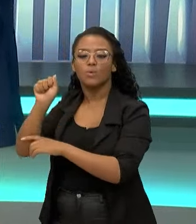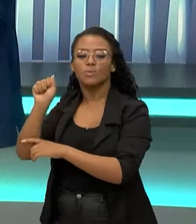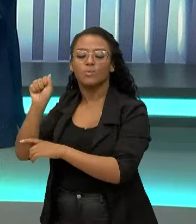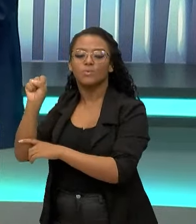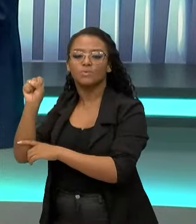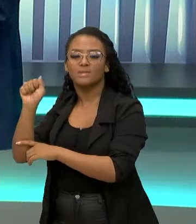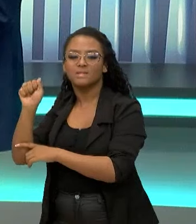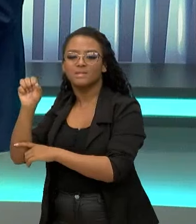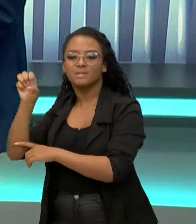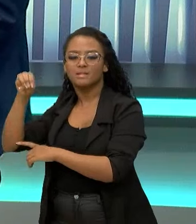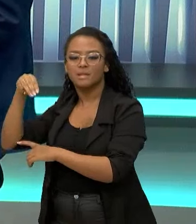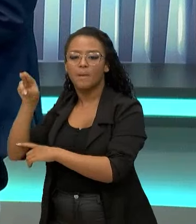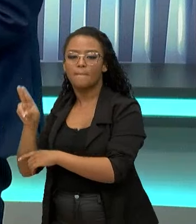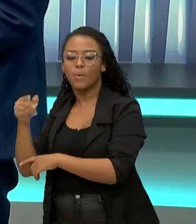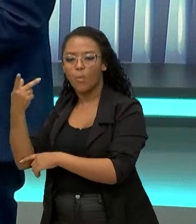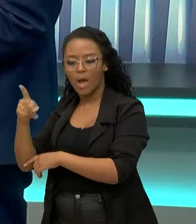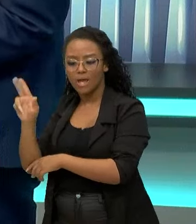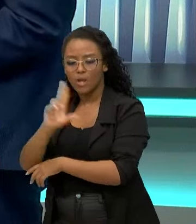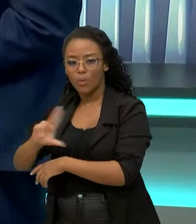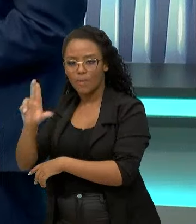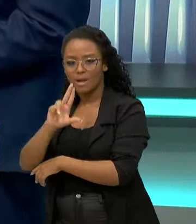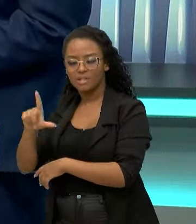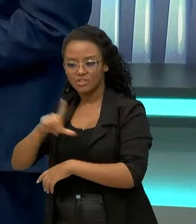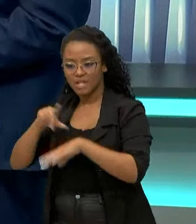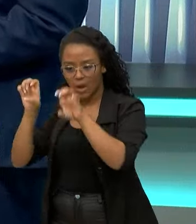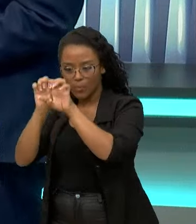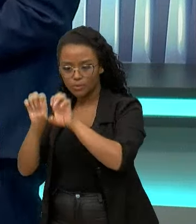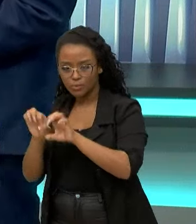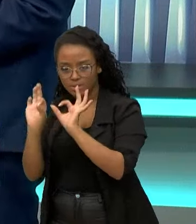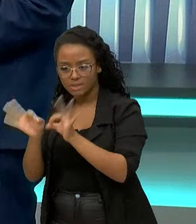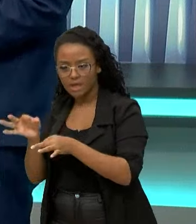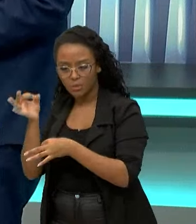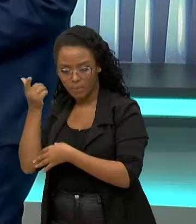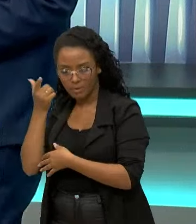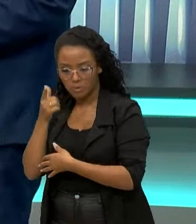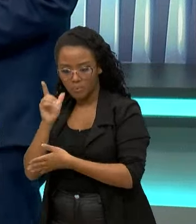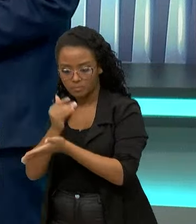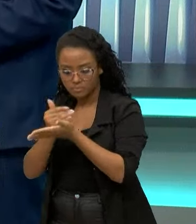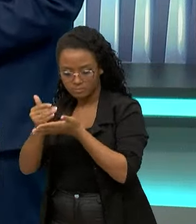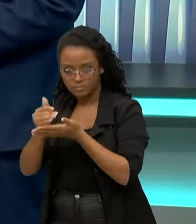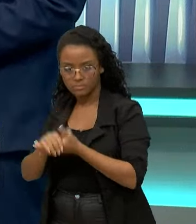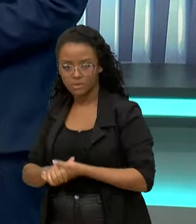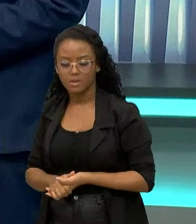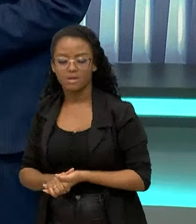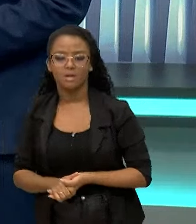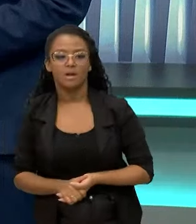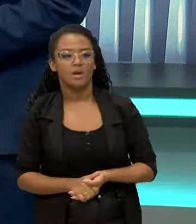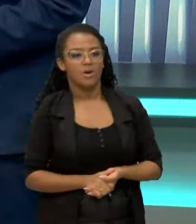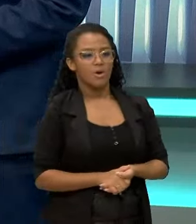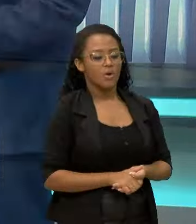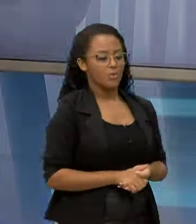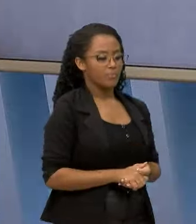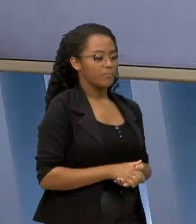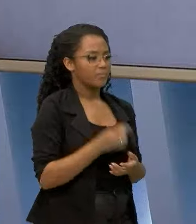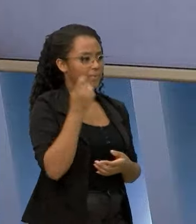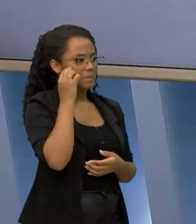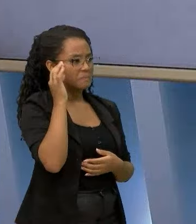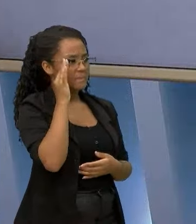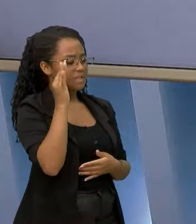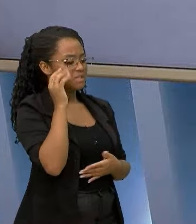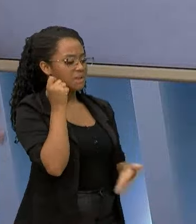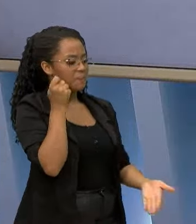estrutura para colocar o SAMU para funcionar aqui especificamente em Uberlândia? Você acha que tem lógica a gente pagar para ter um